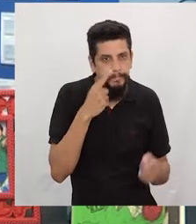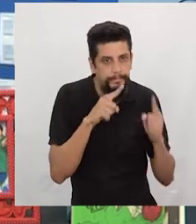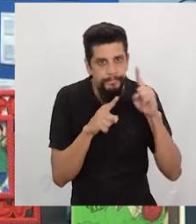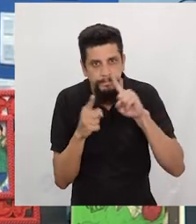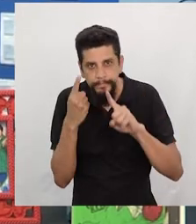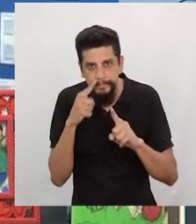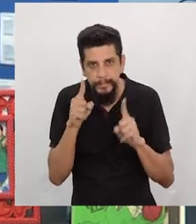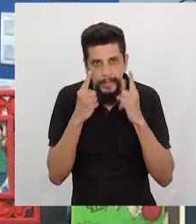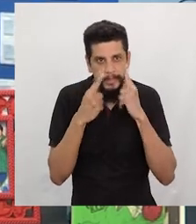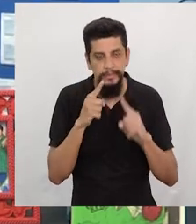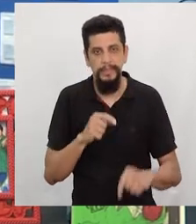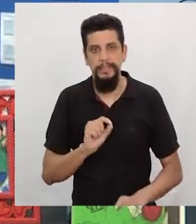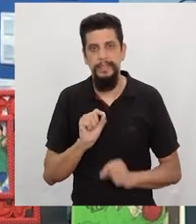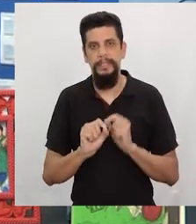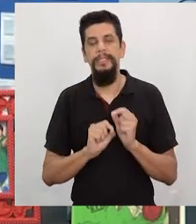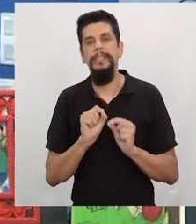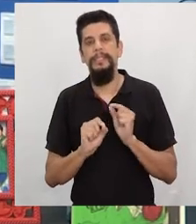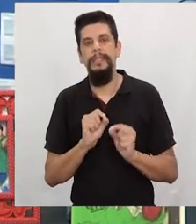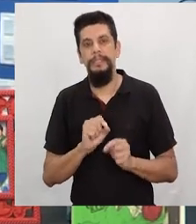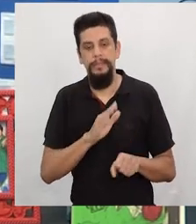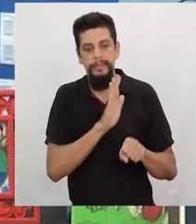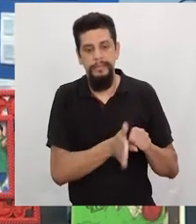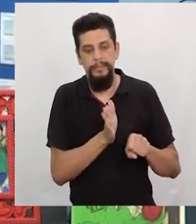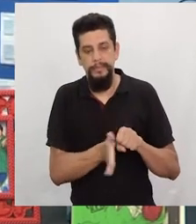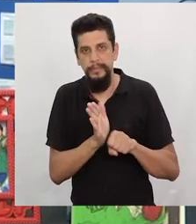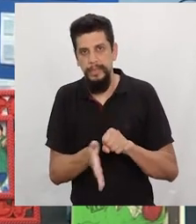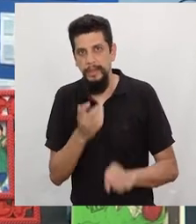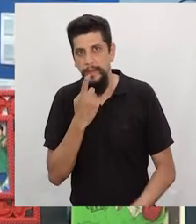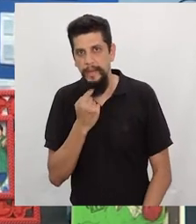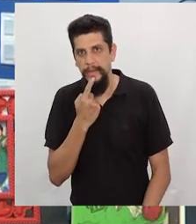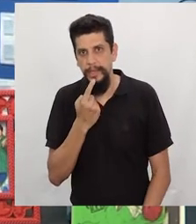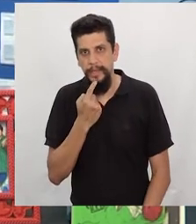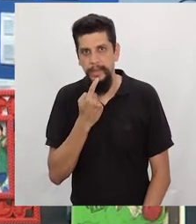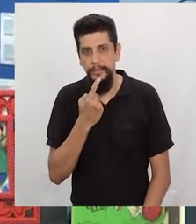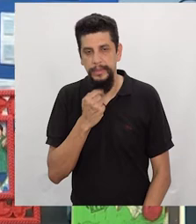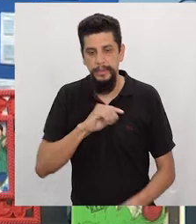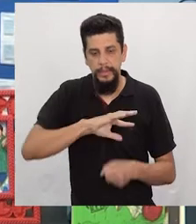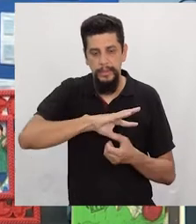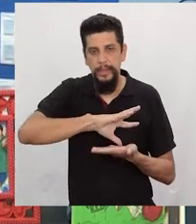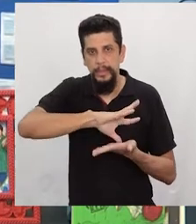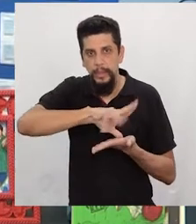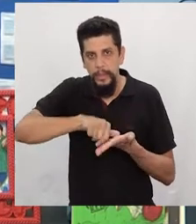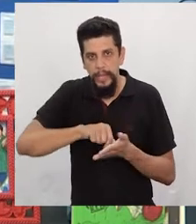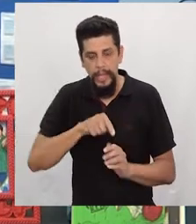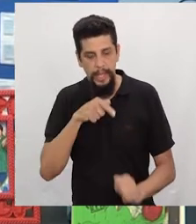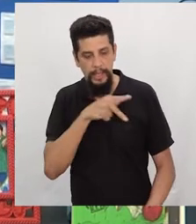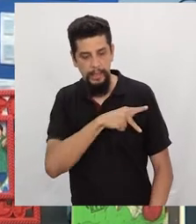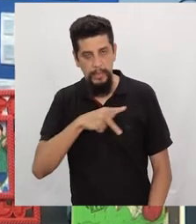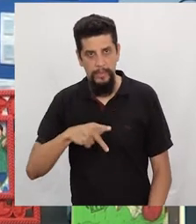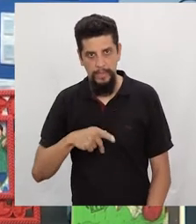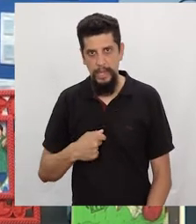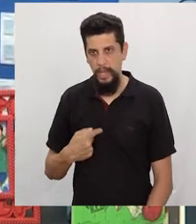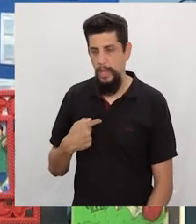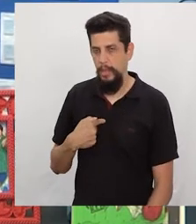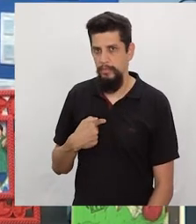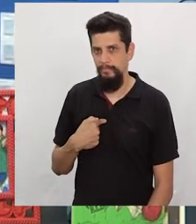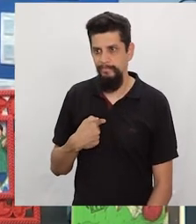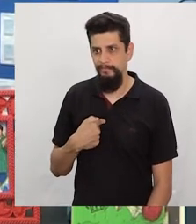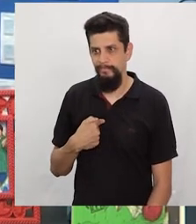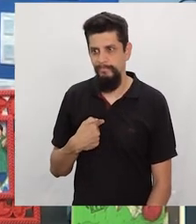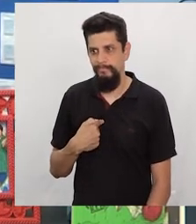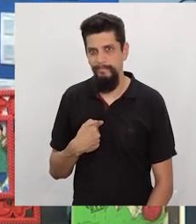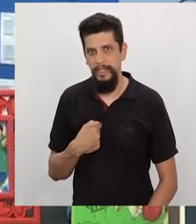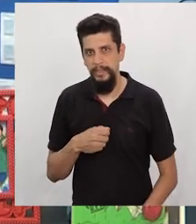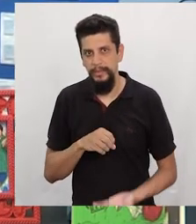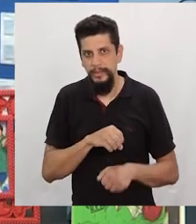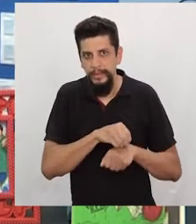descobrir. E de quem eram os tomates que foram roubados? Essa professora, hein? Eu estou dando